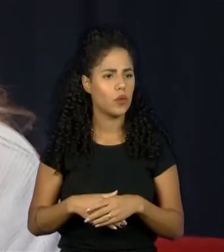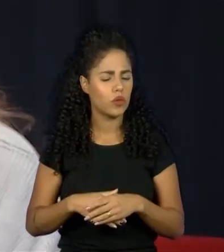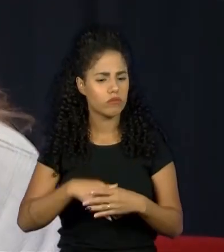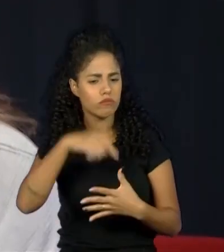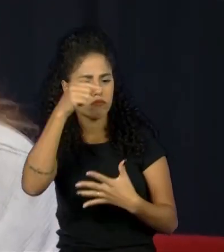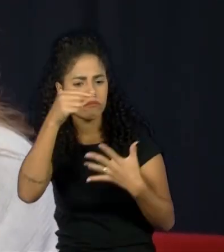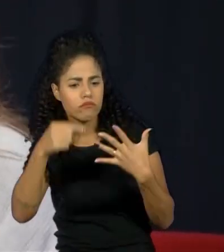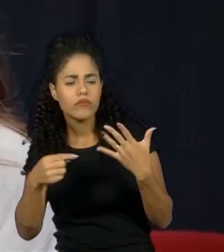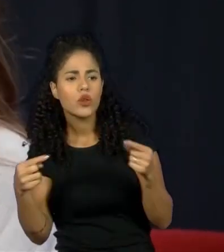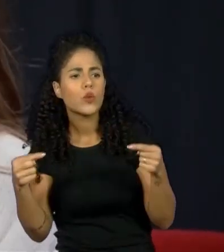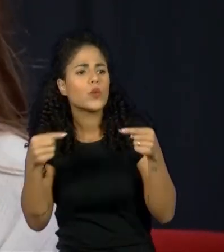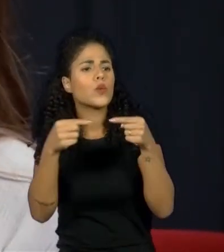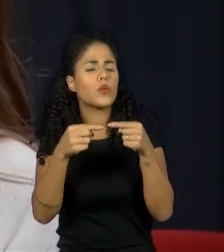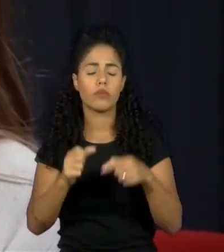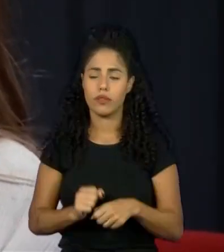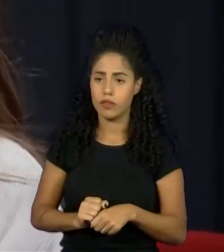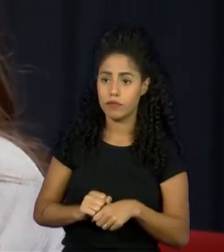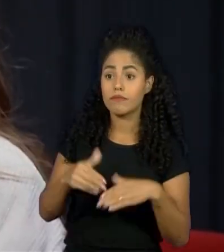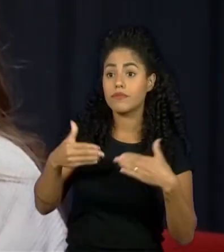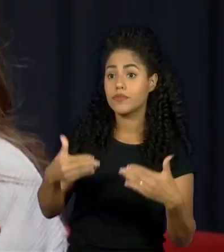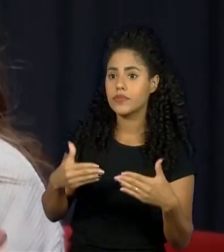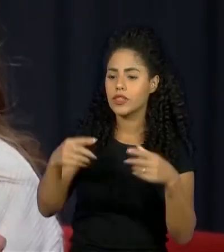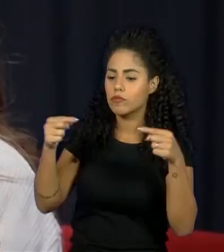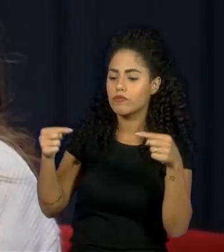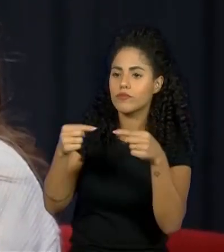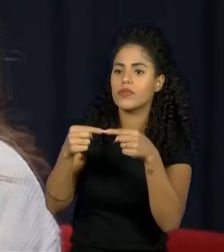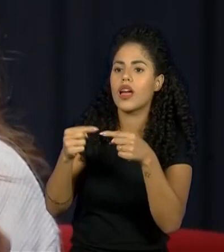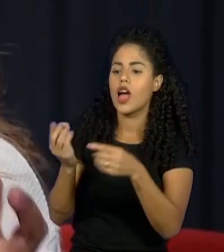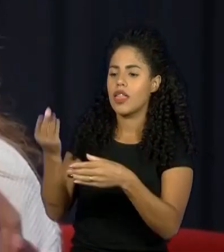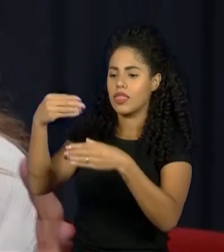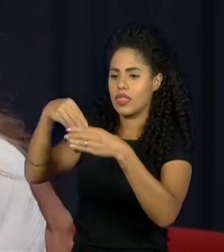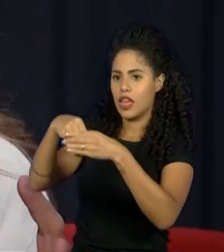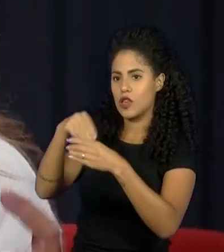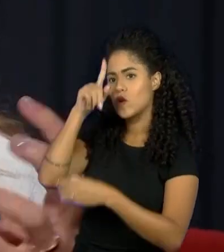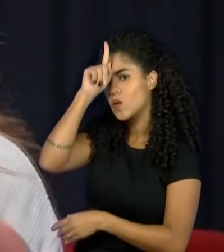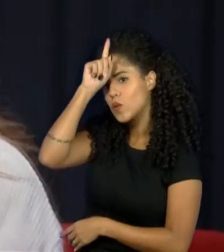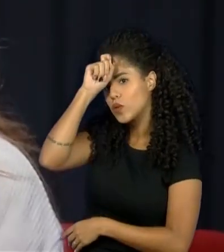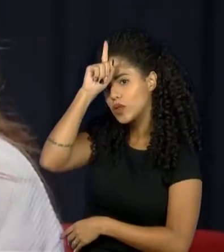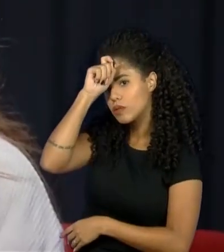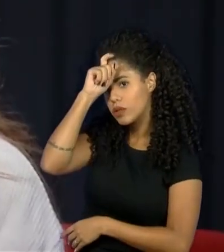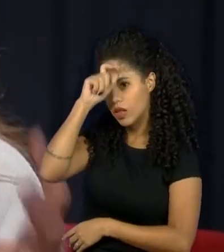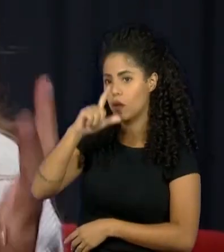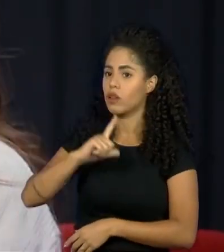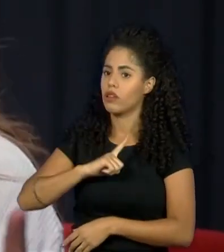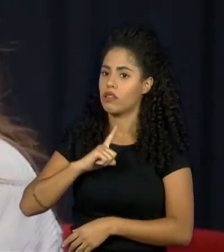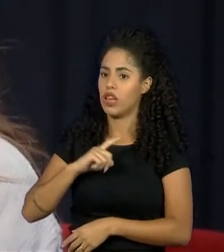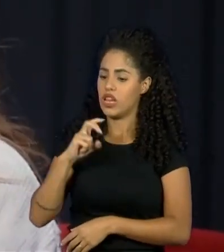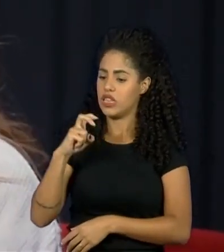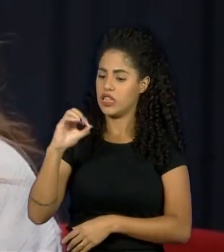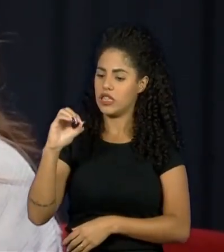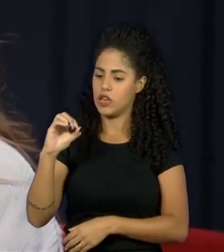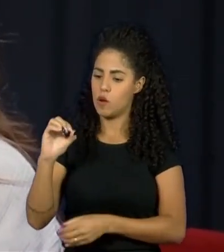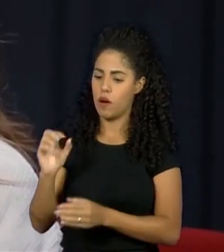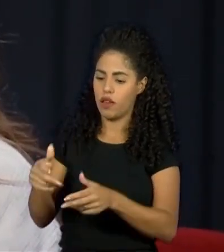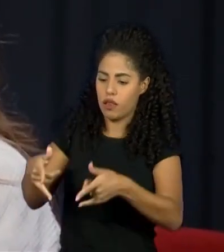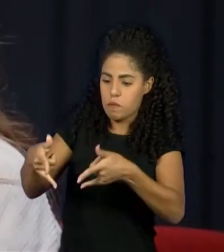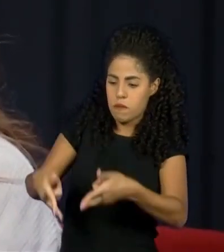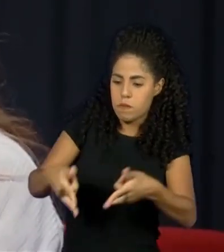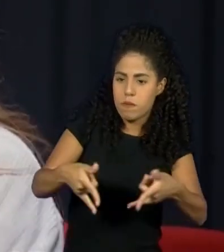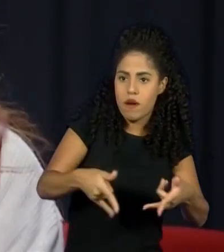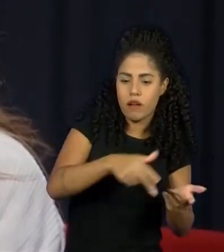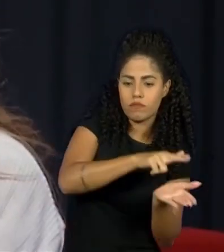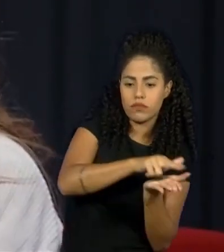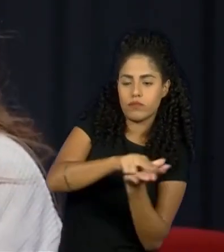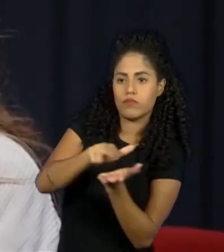podem prover esse cuidado tanto dentro dos hospitais então todo hospital que tem mais de 50 leitos deveria ter uma equipe de cuidado paliativos